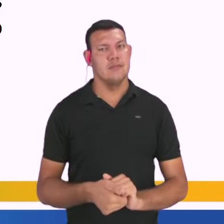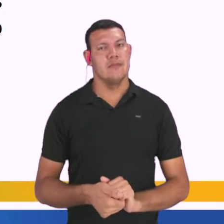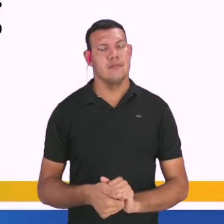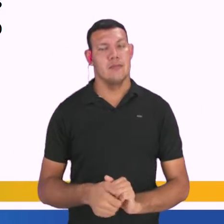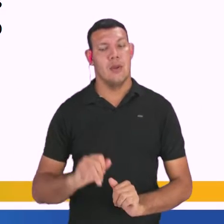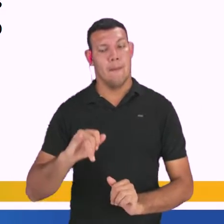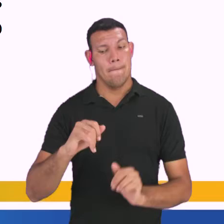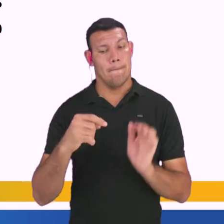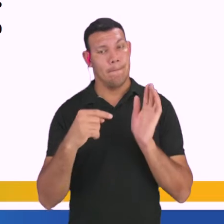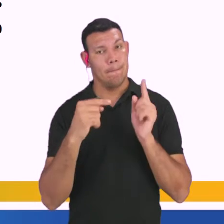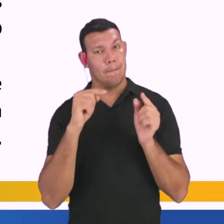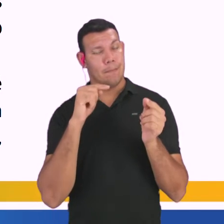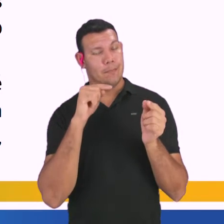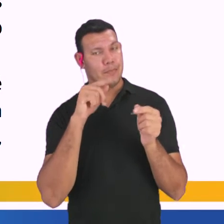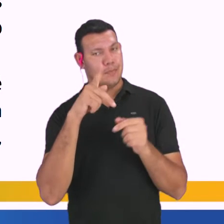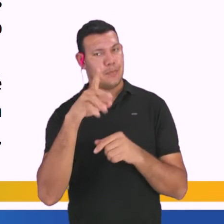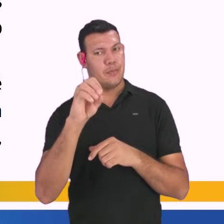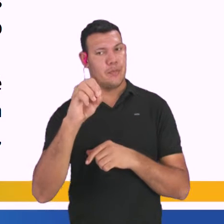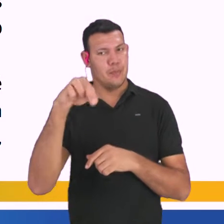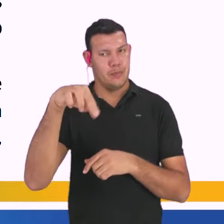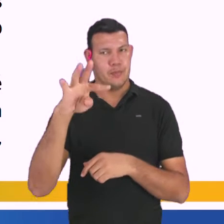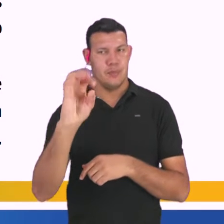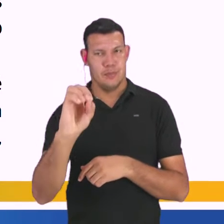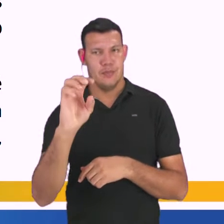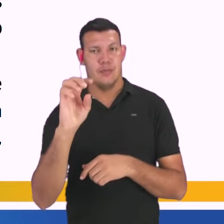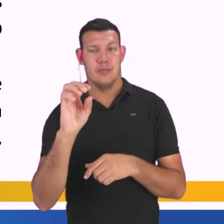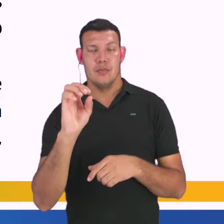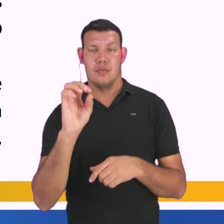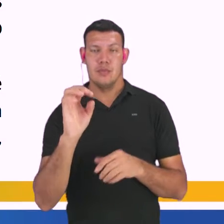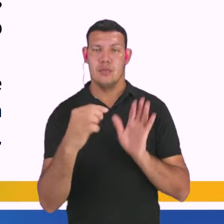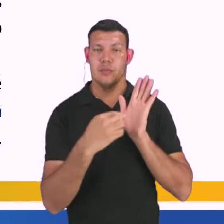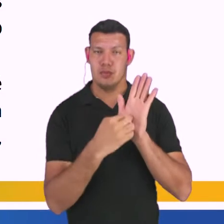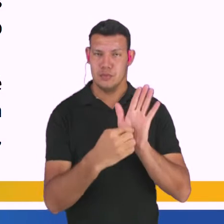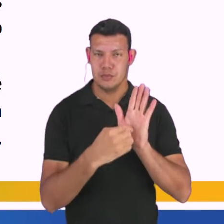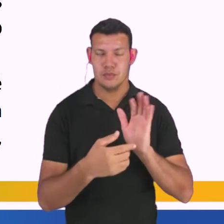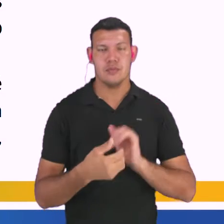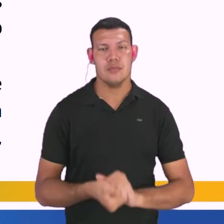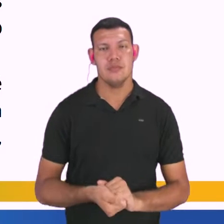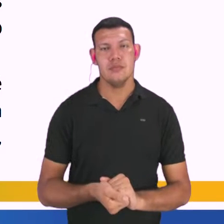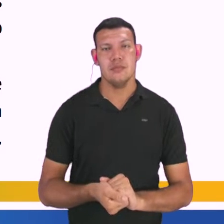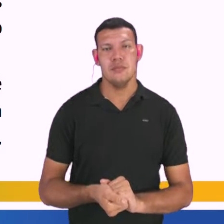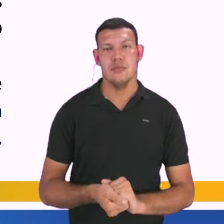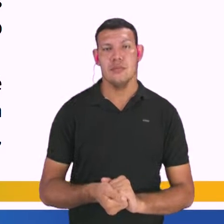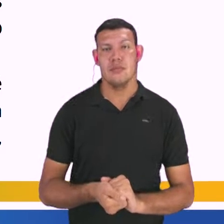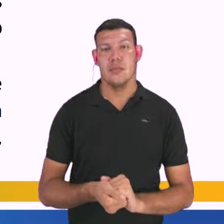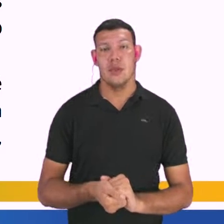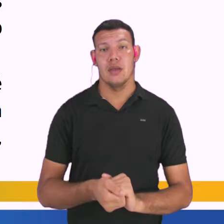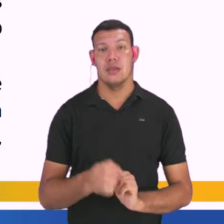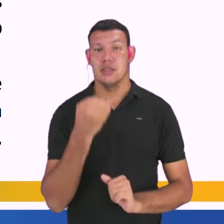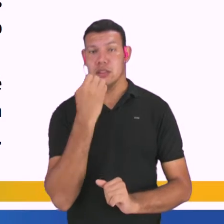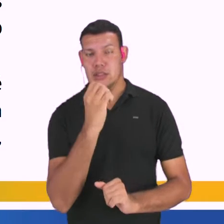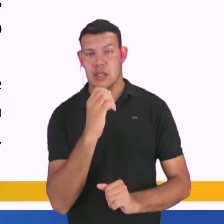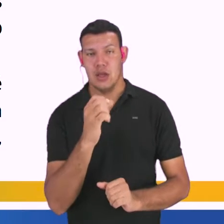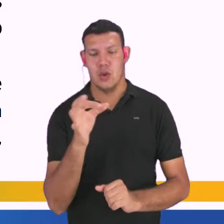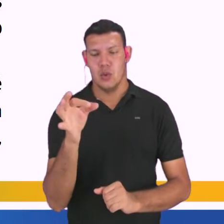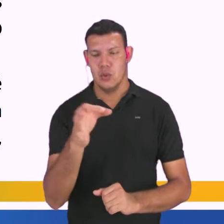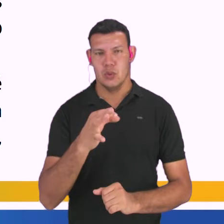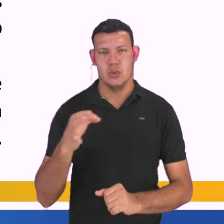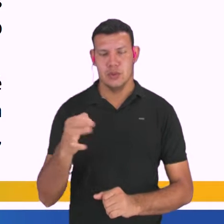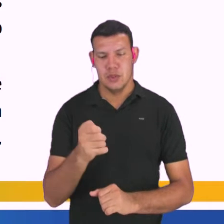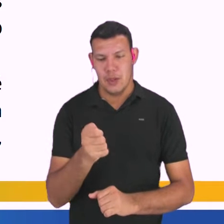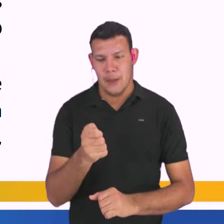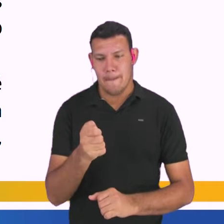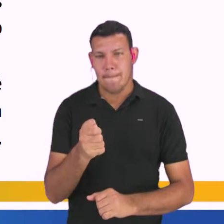chamado de ponto amostral tão perceba aí um exemplo que nós temos aí quando nós lançamos uma moeda e